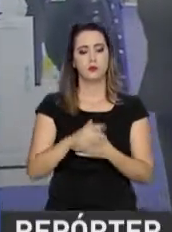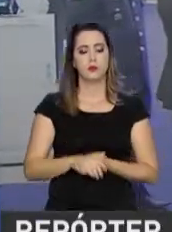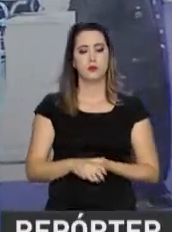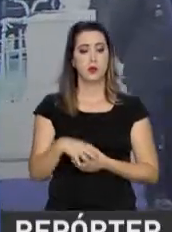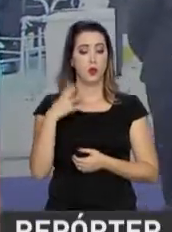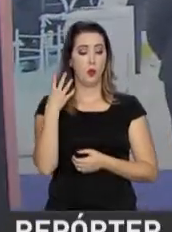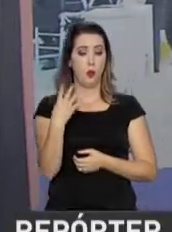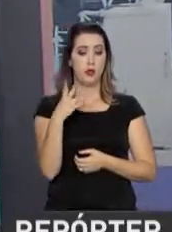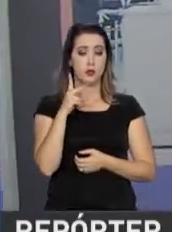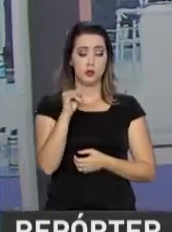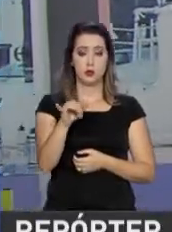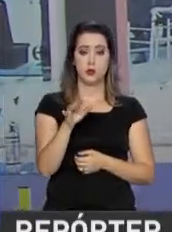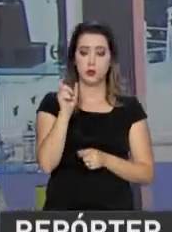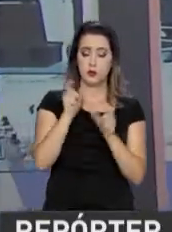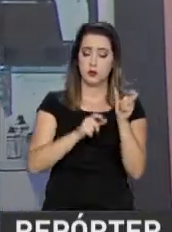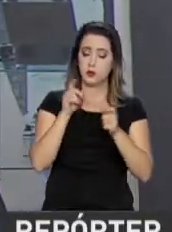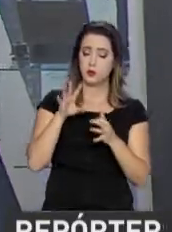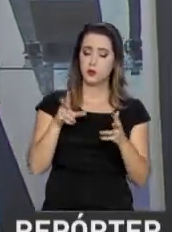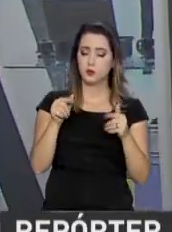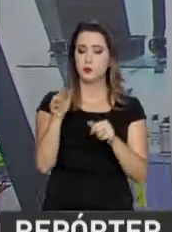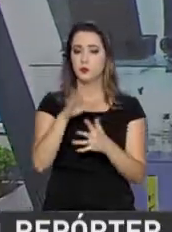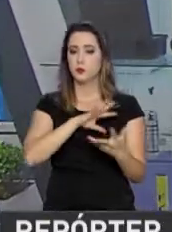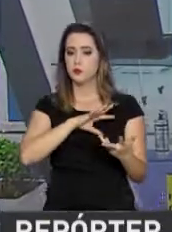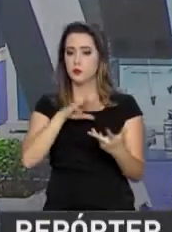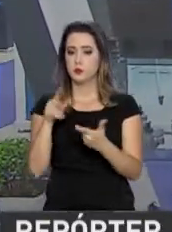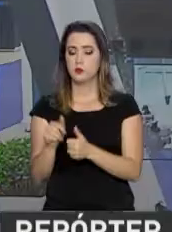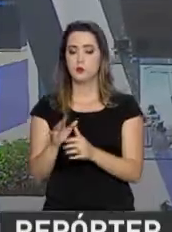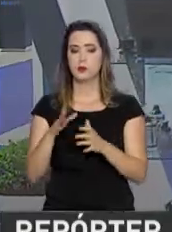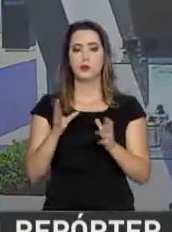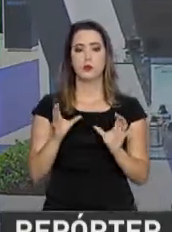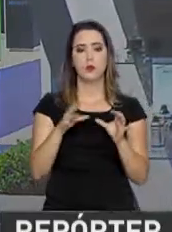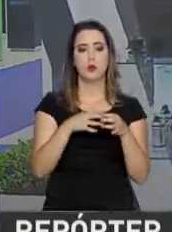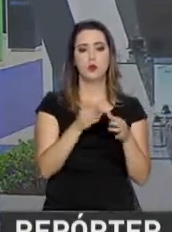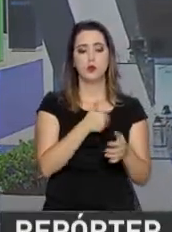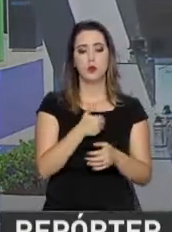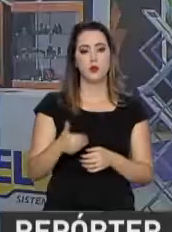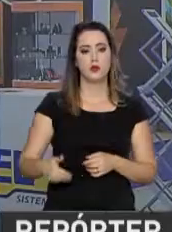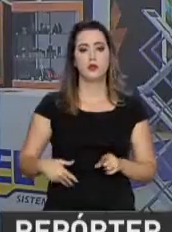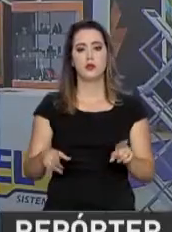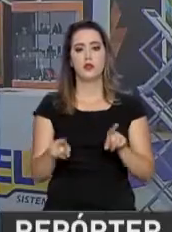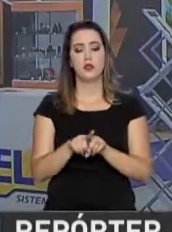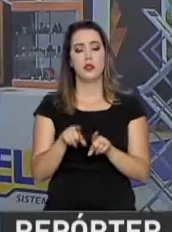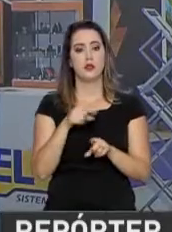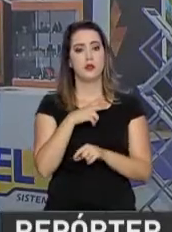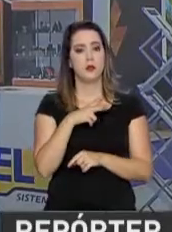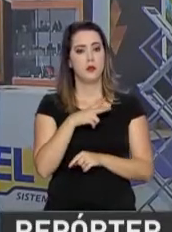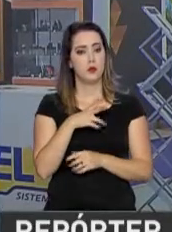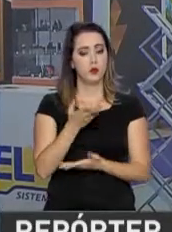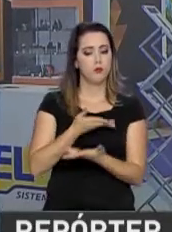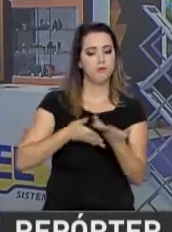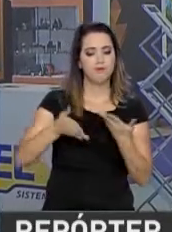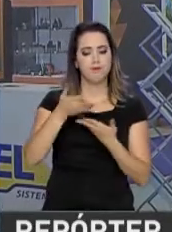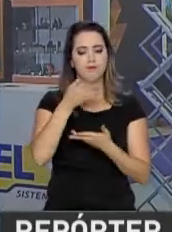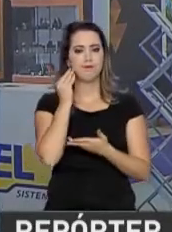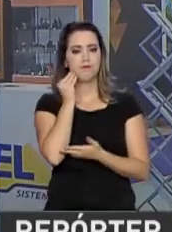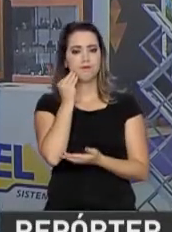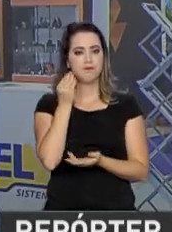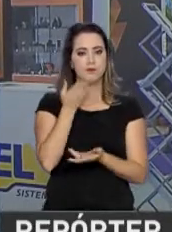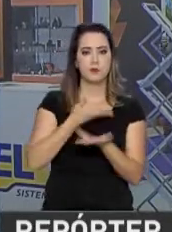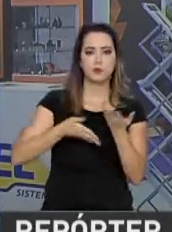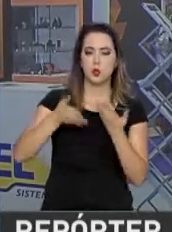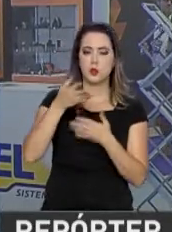quatro dias especialistas de todo o mundo do setor público e privado vou trocar informações e conhecer ferramentas